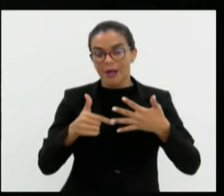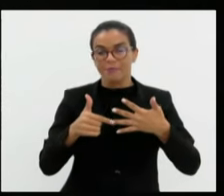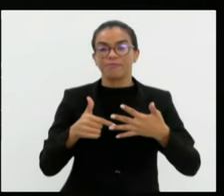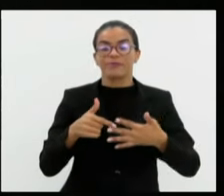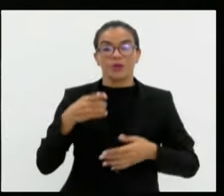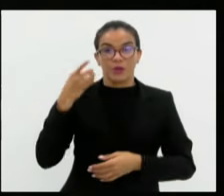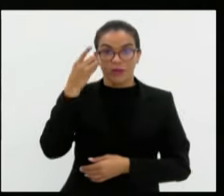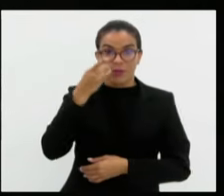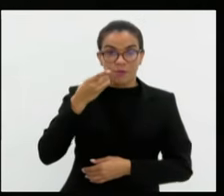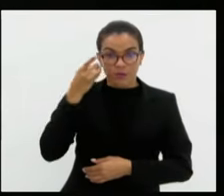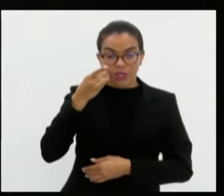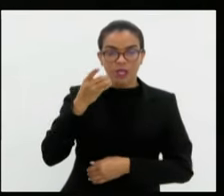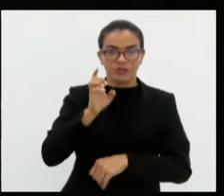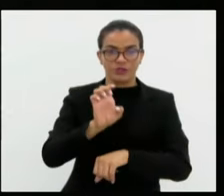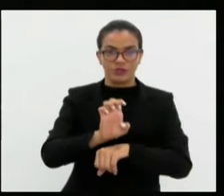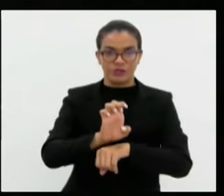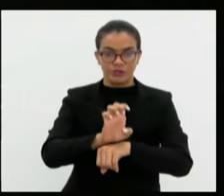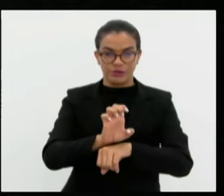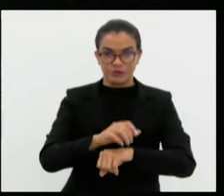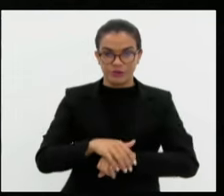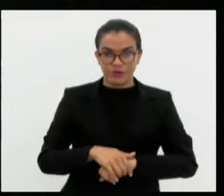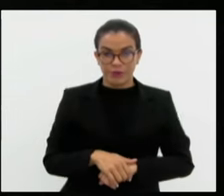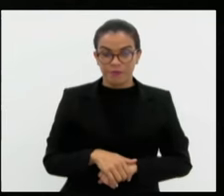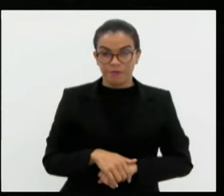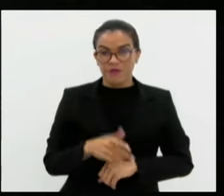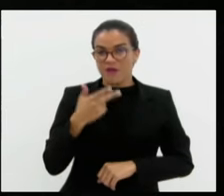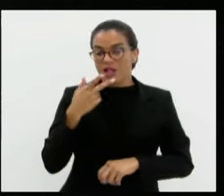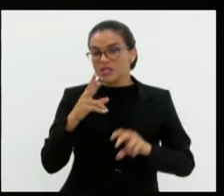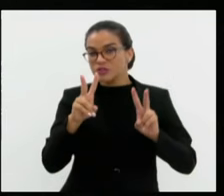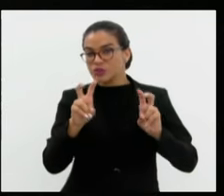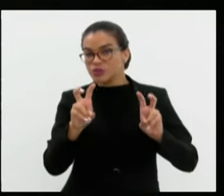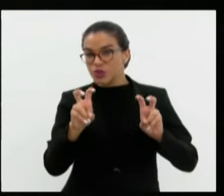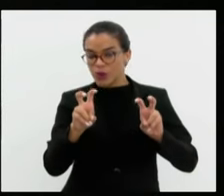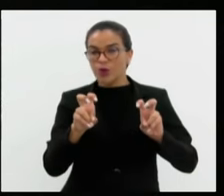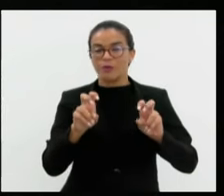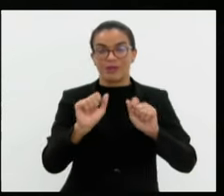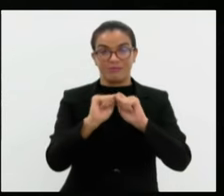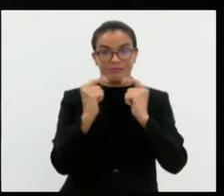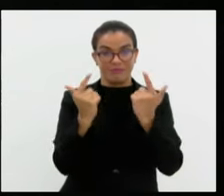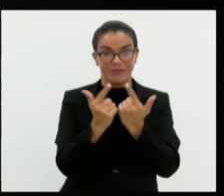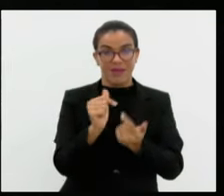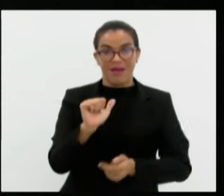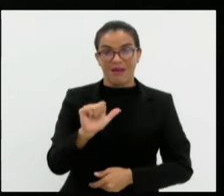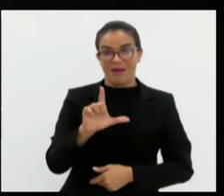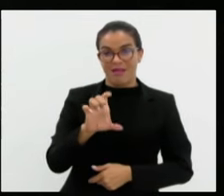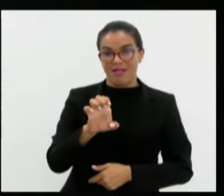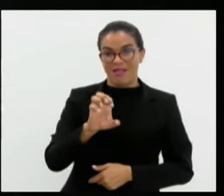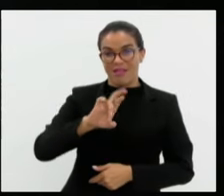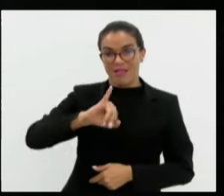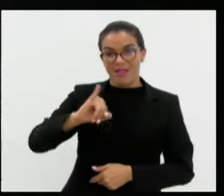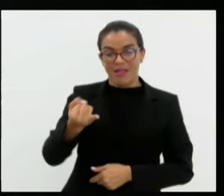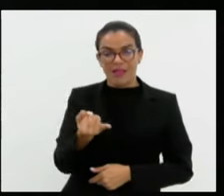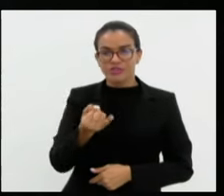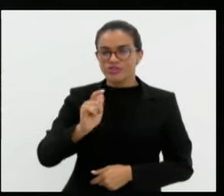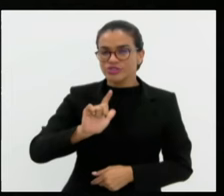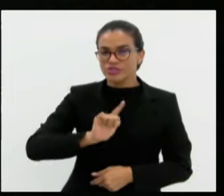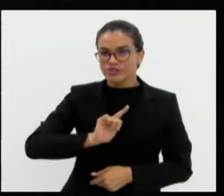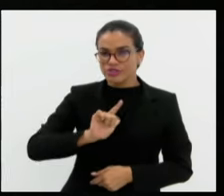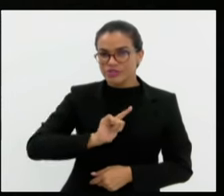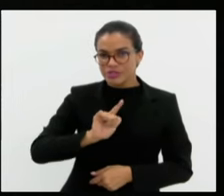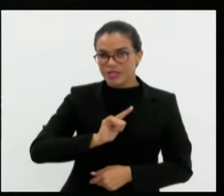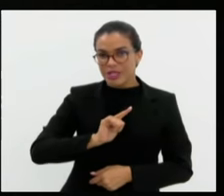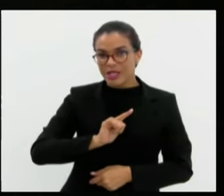deputadas estaduais. Dizer que a Assembleia Legislativa do Estado do Rio de Janeiro teve, entre os